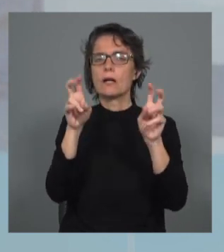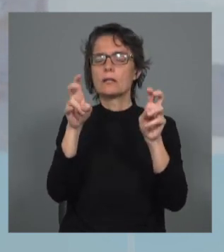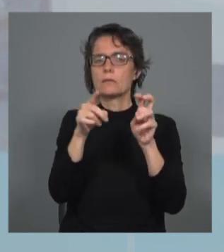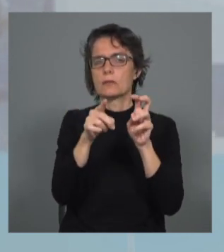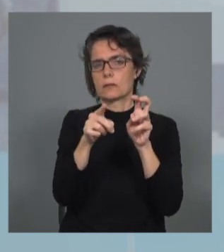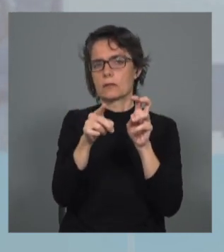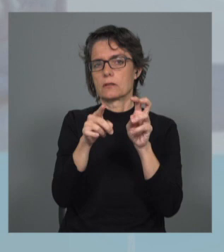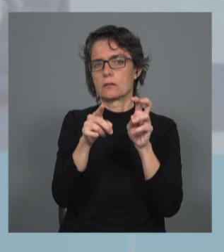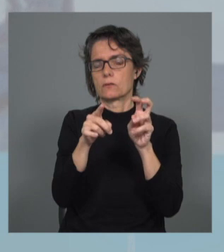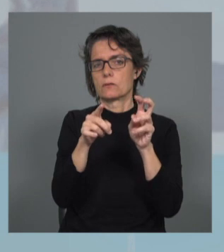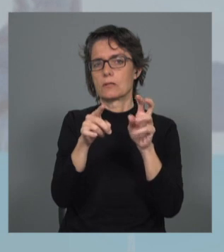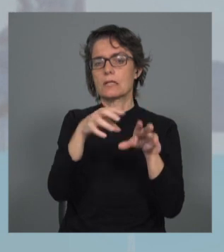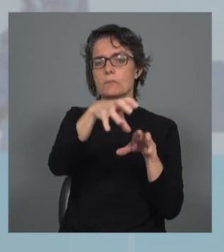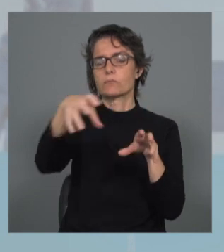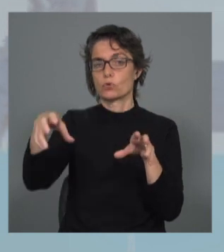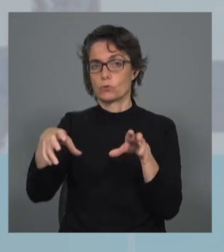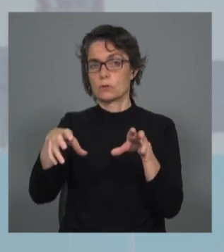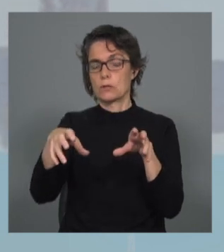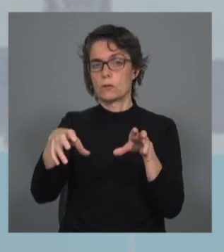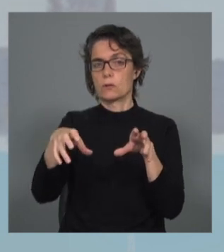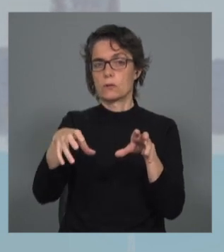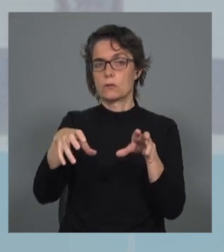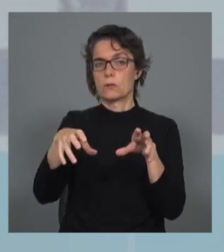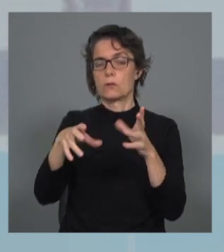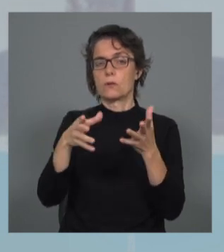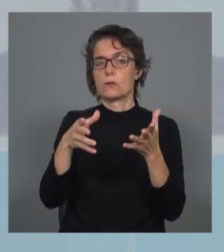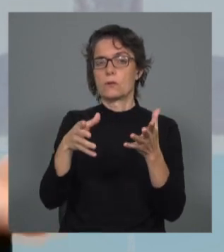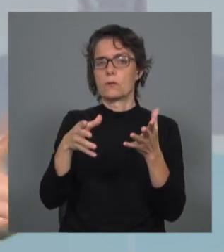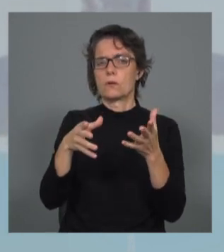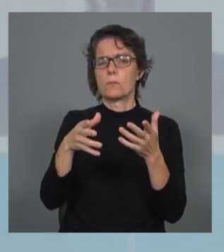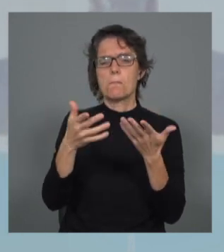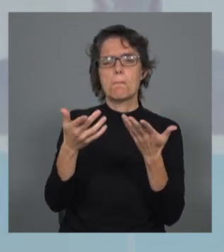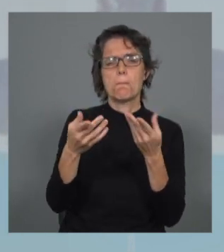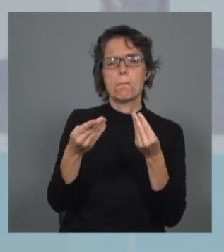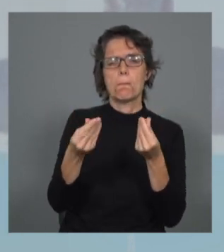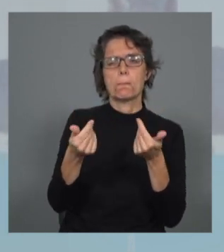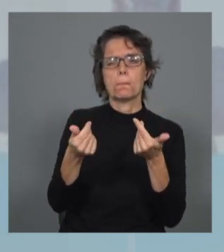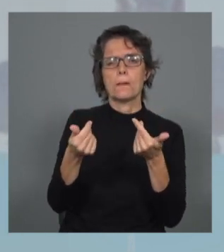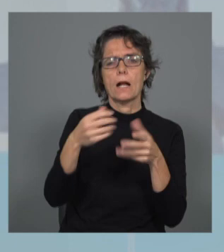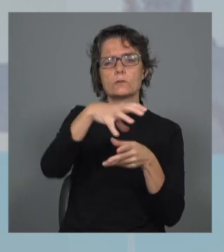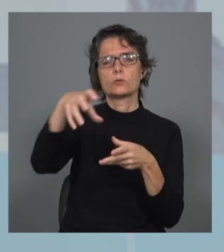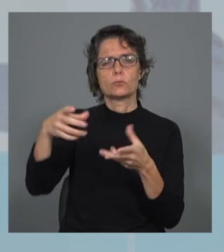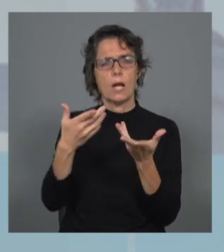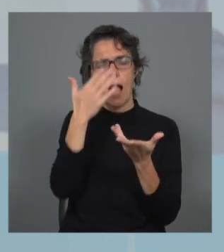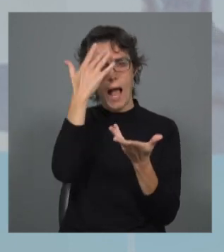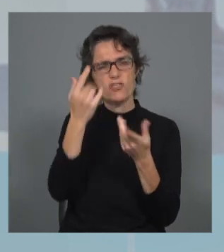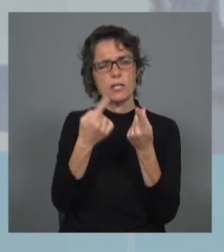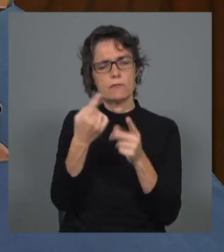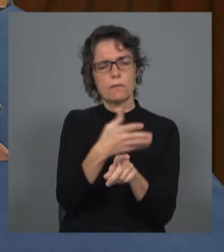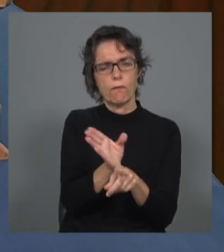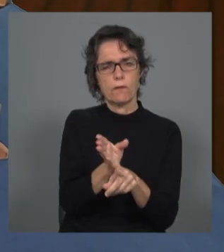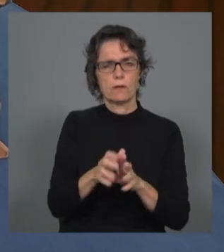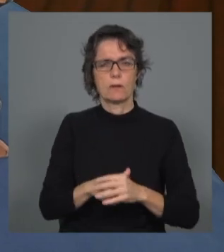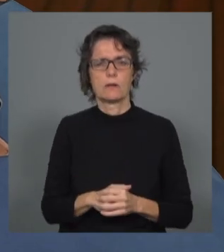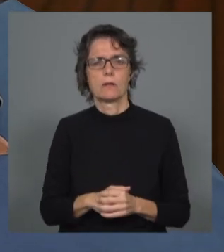um problema maior que a imprensa enfrenta por chegar tardiamente aos seus leitores? De facto, um dos grandes